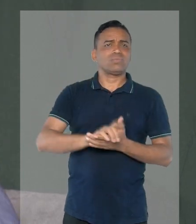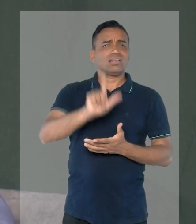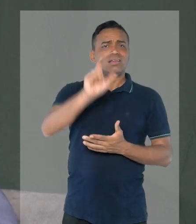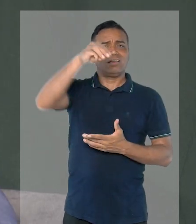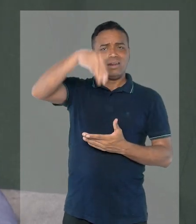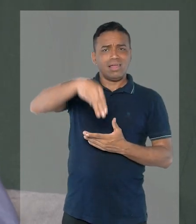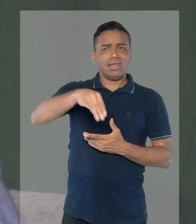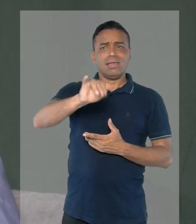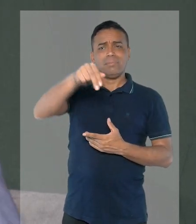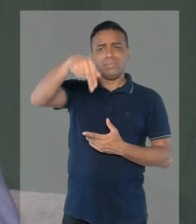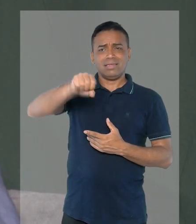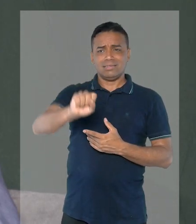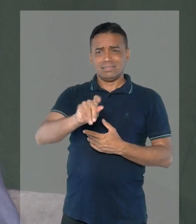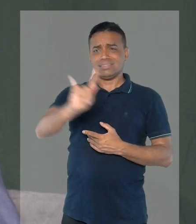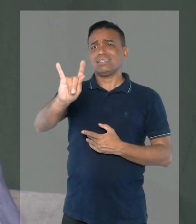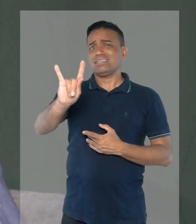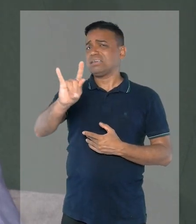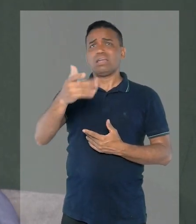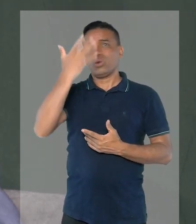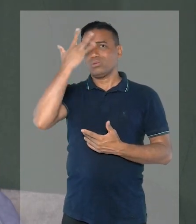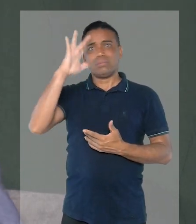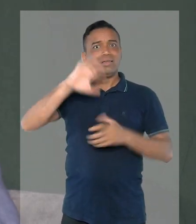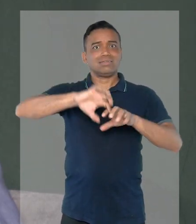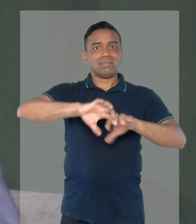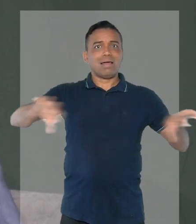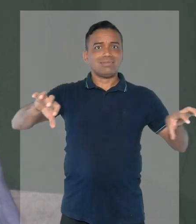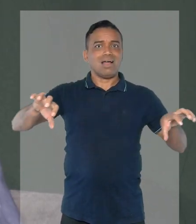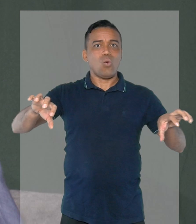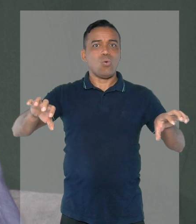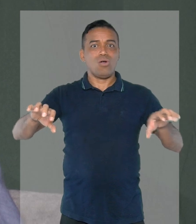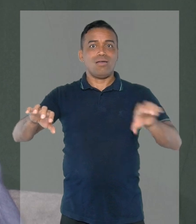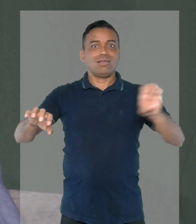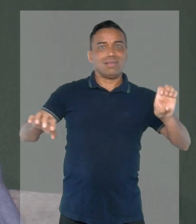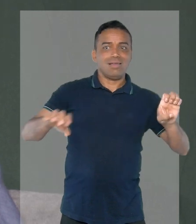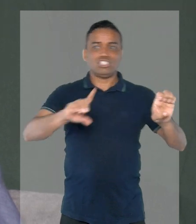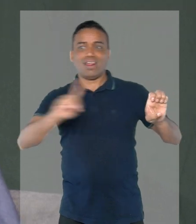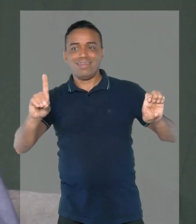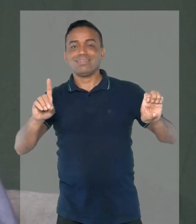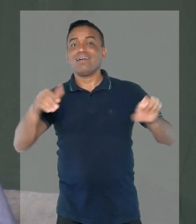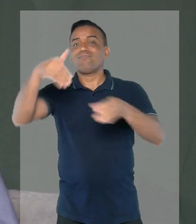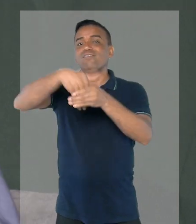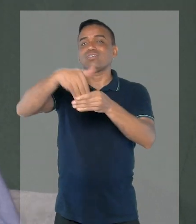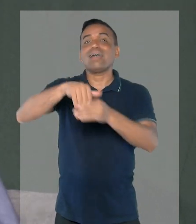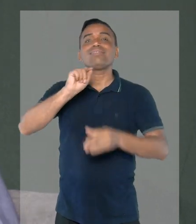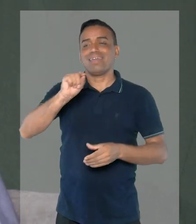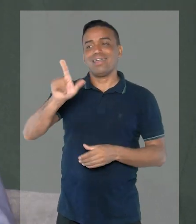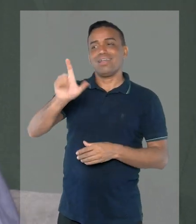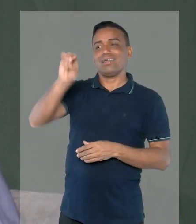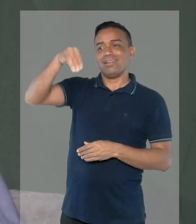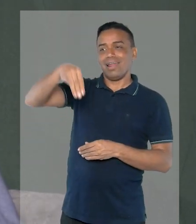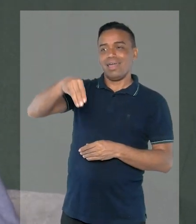que ele iria votar, sabe, num Brasil bipolarizado. Eu adoraria ter visto isso, assim. A gente sabe que a gente viveu